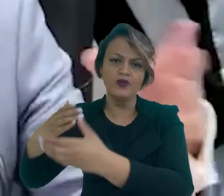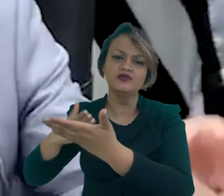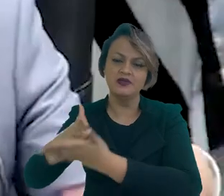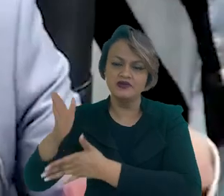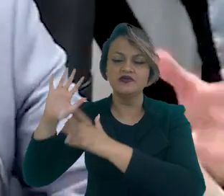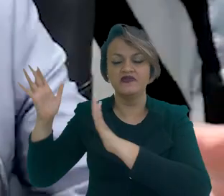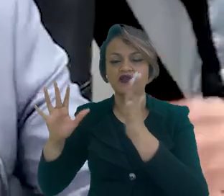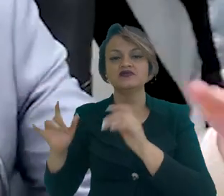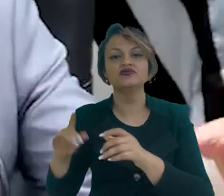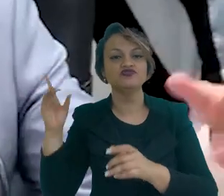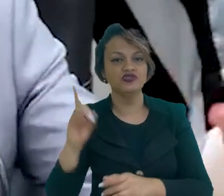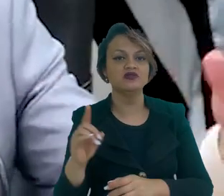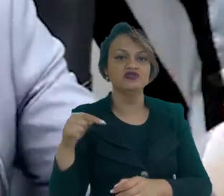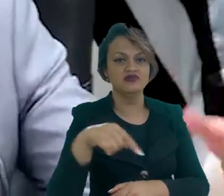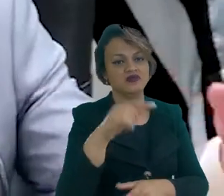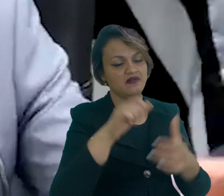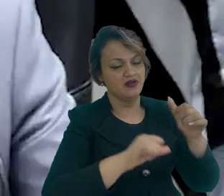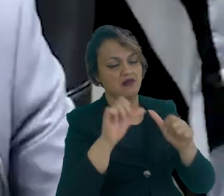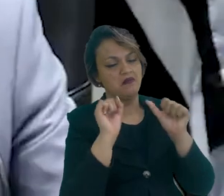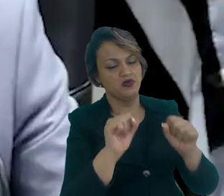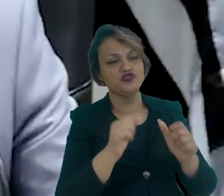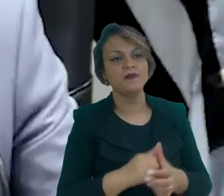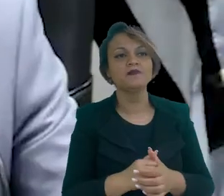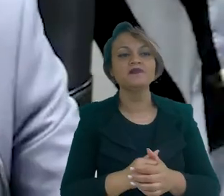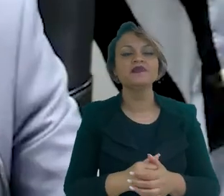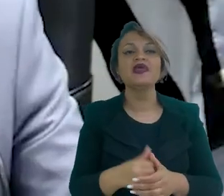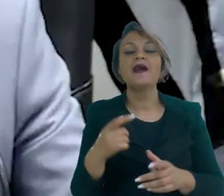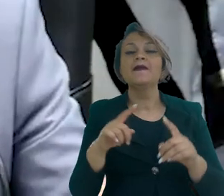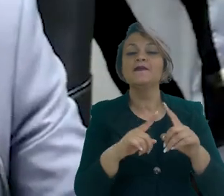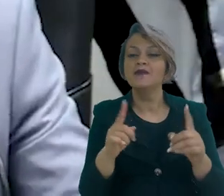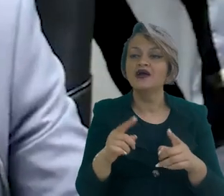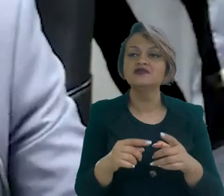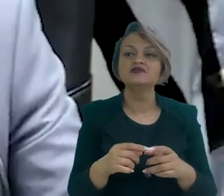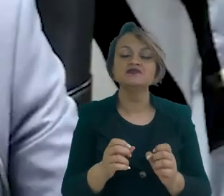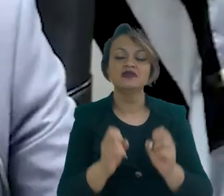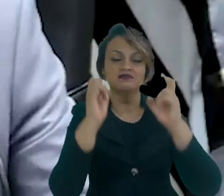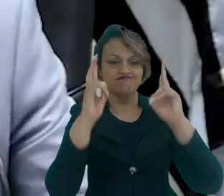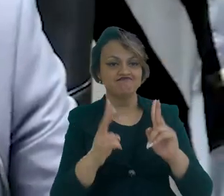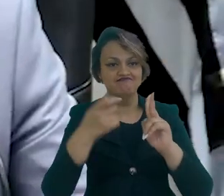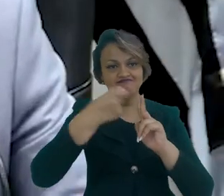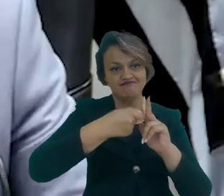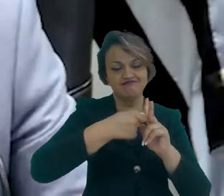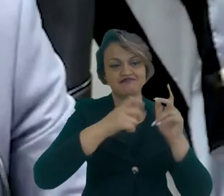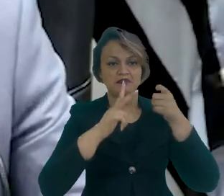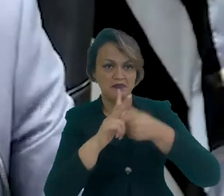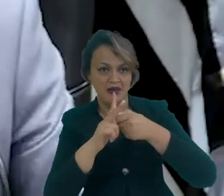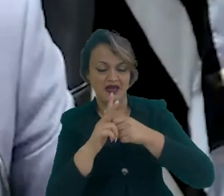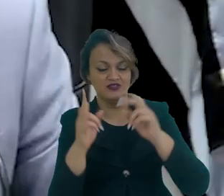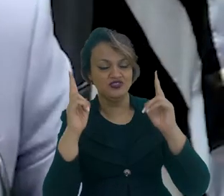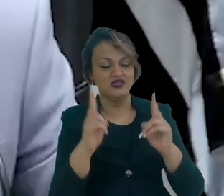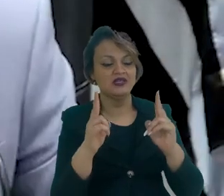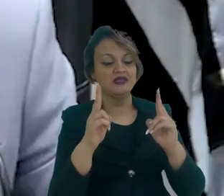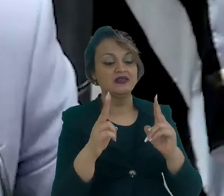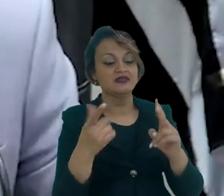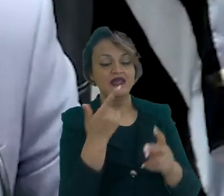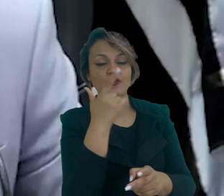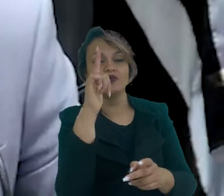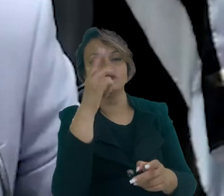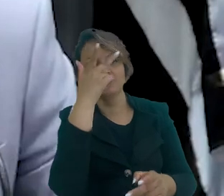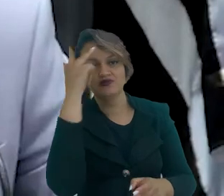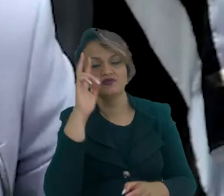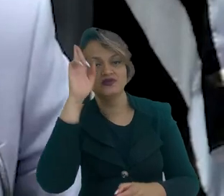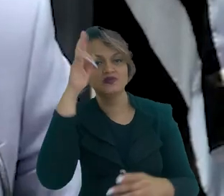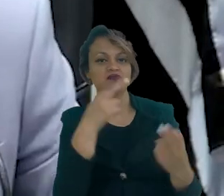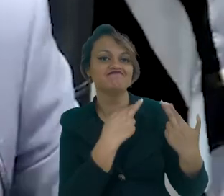que passou por um concurso público etc etc etc então legítima fazer isso mas pelas partes